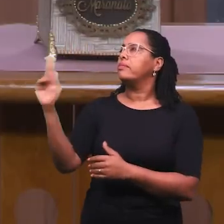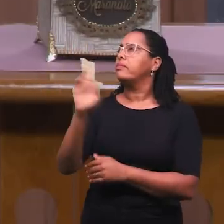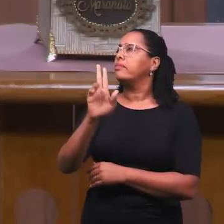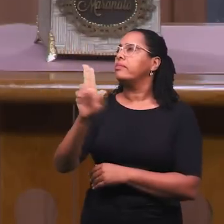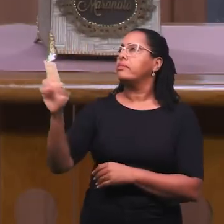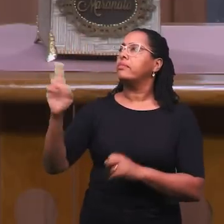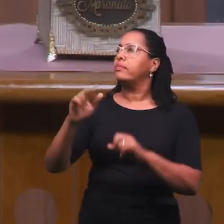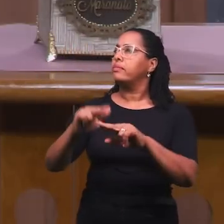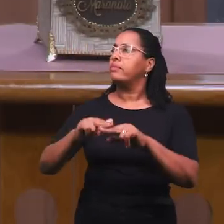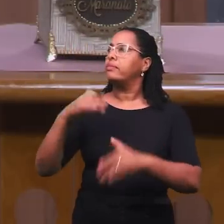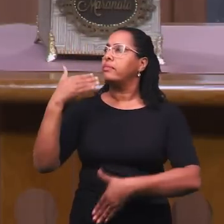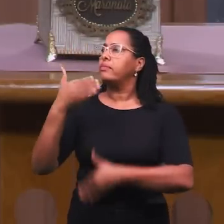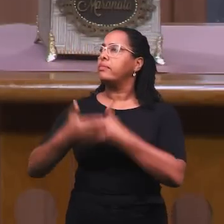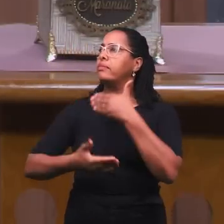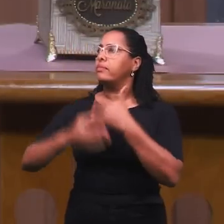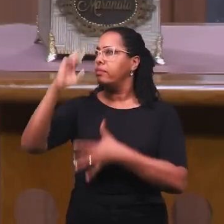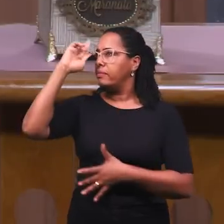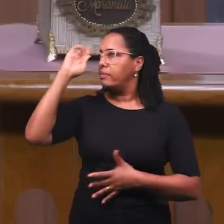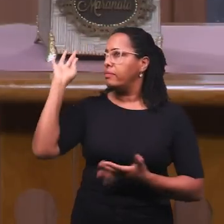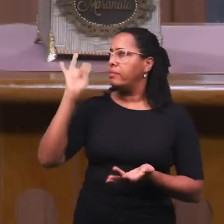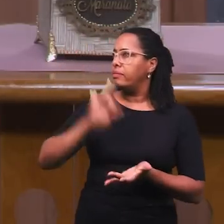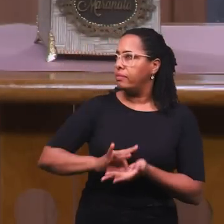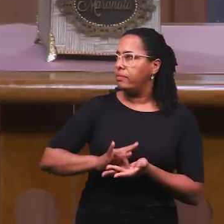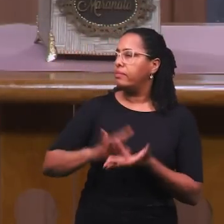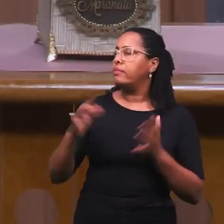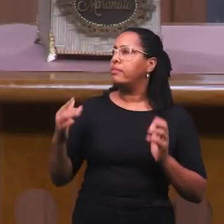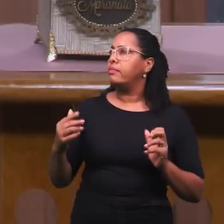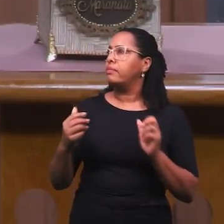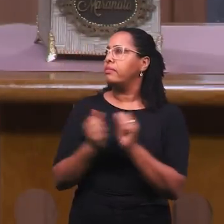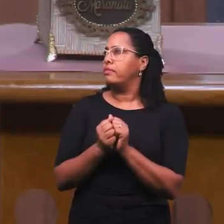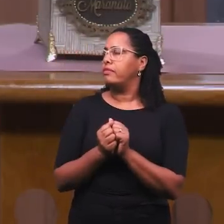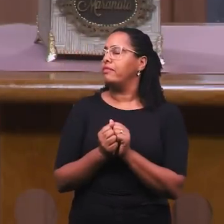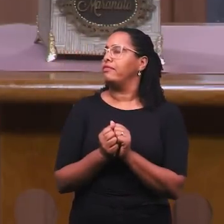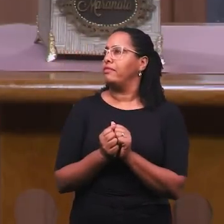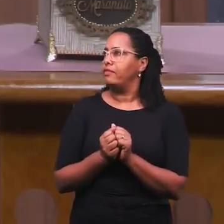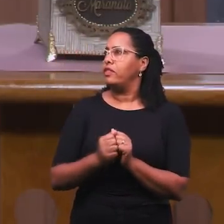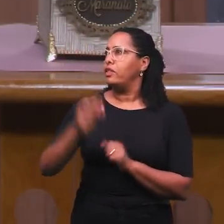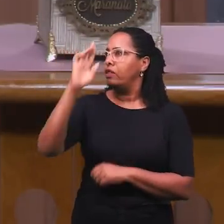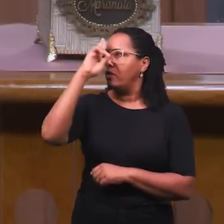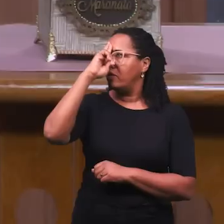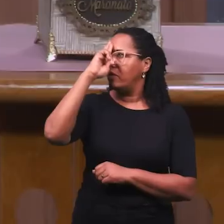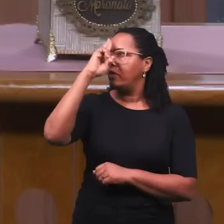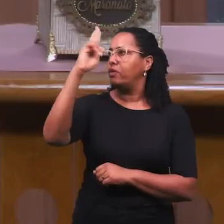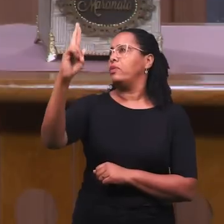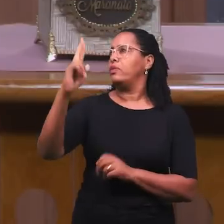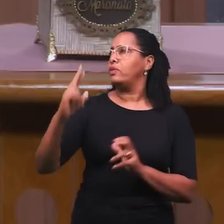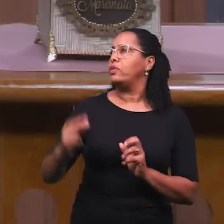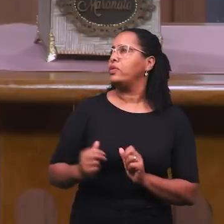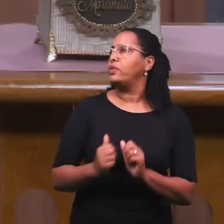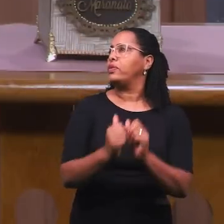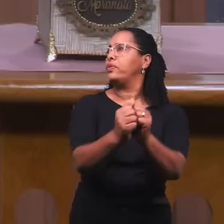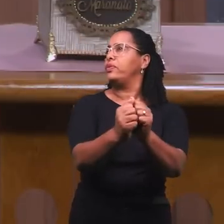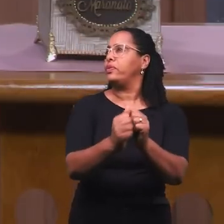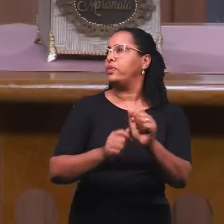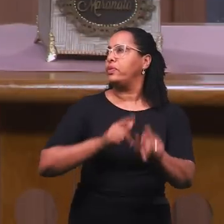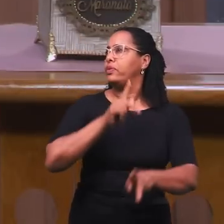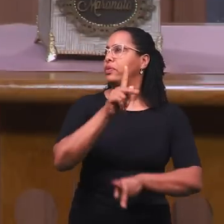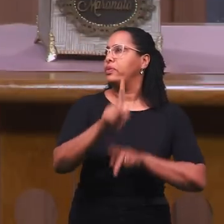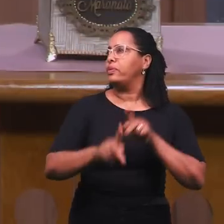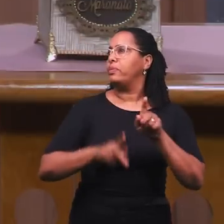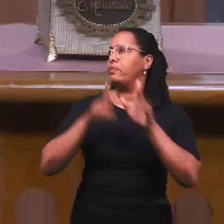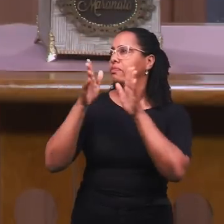nome, ó Pai, pela tua presença conosco, porque, Senhor, o Senhor tem sido com o teu